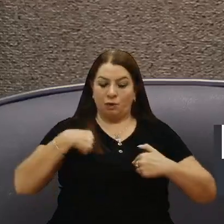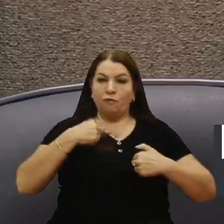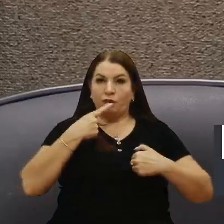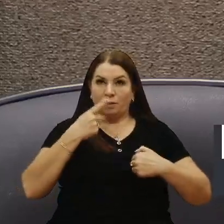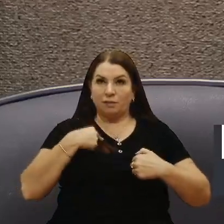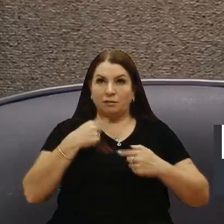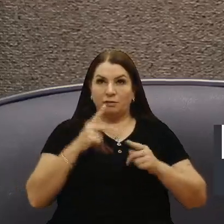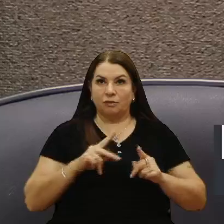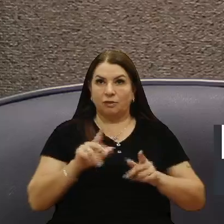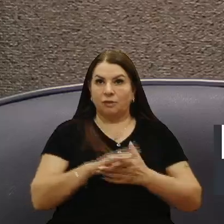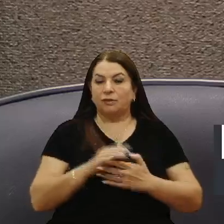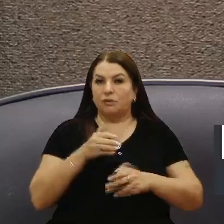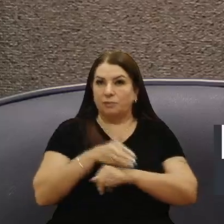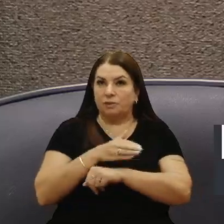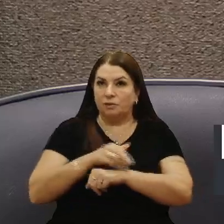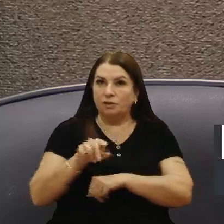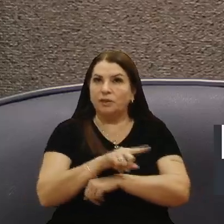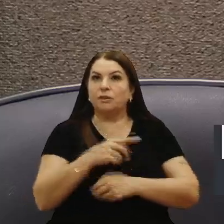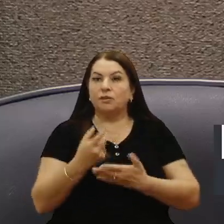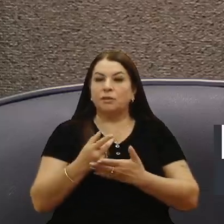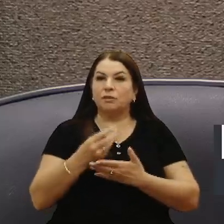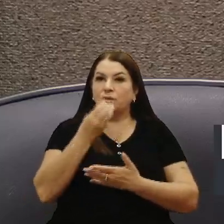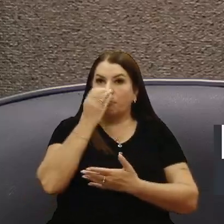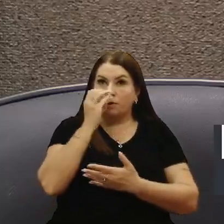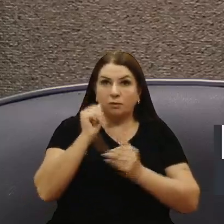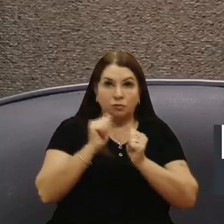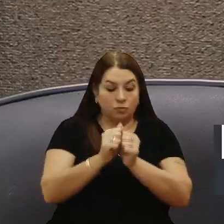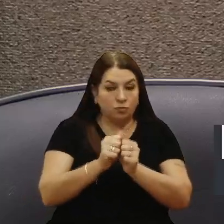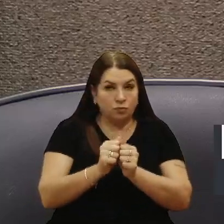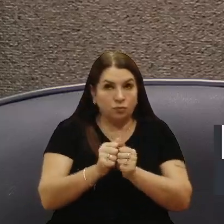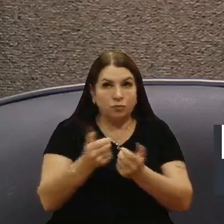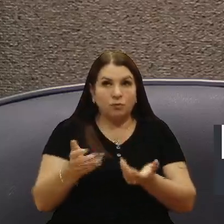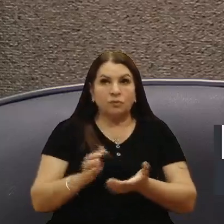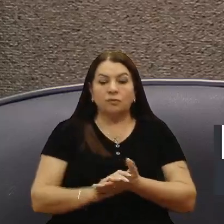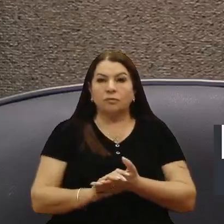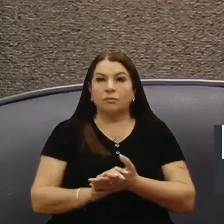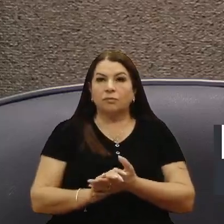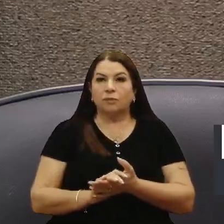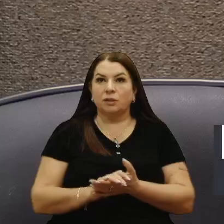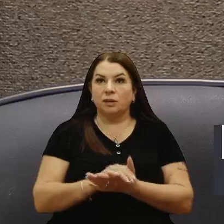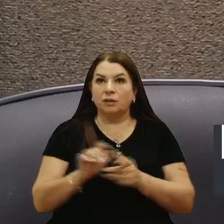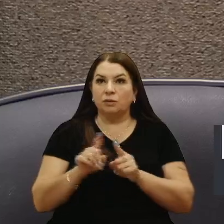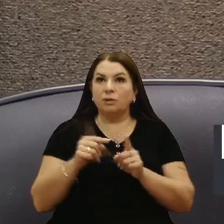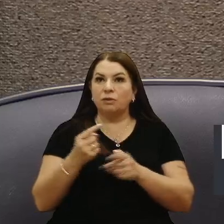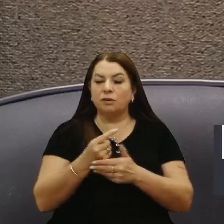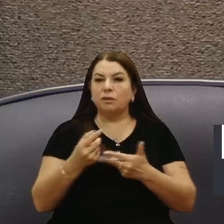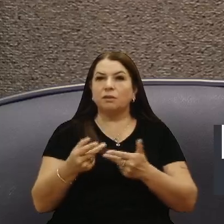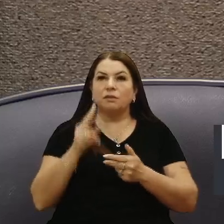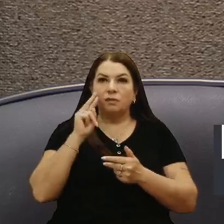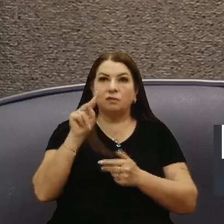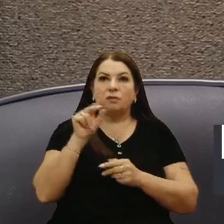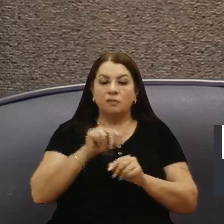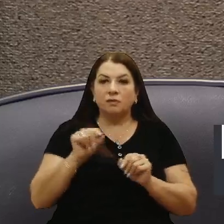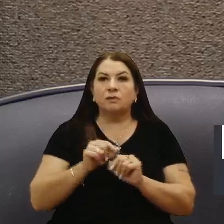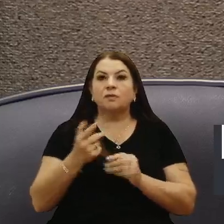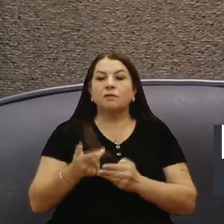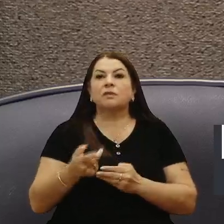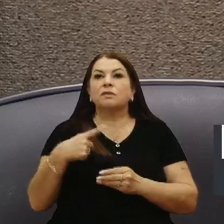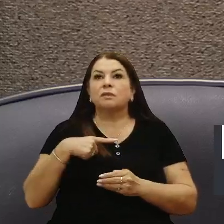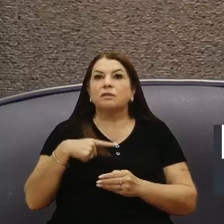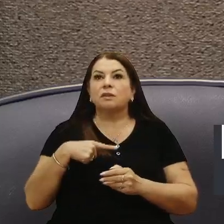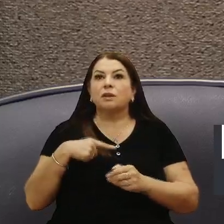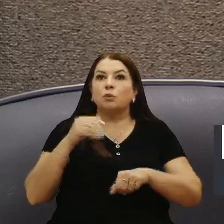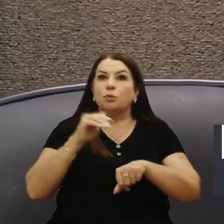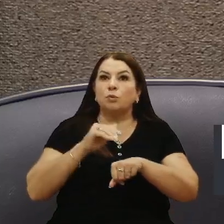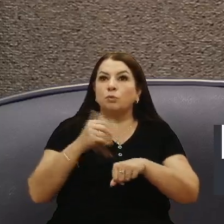tem gente participando dessa palhaçada junto, então realmente tem que verificar essa situação e tem que culpar